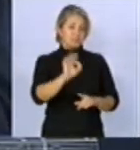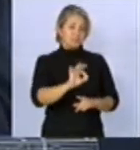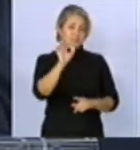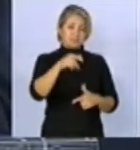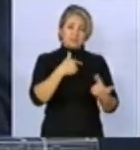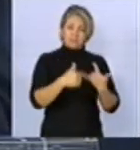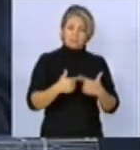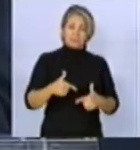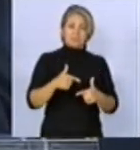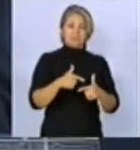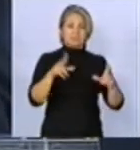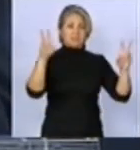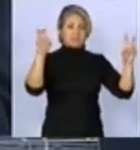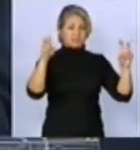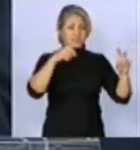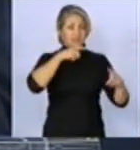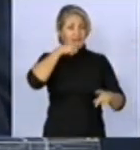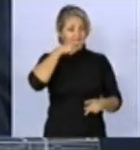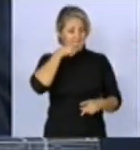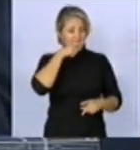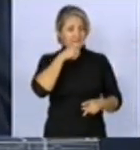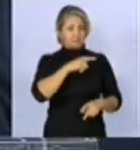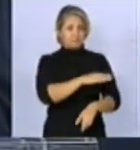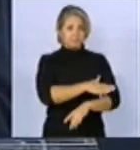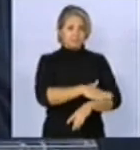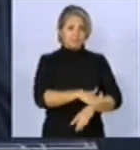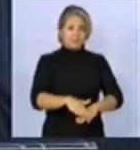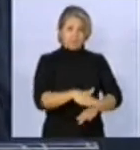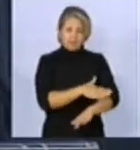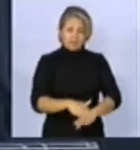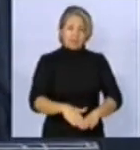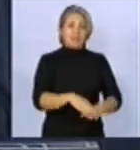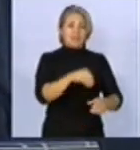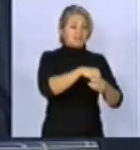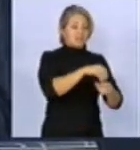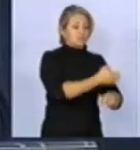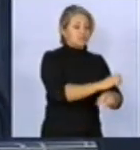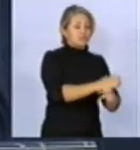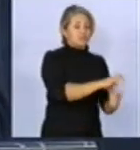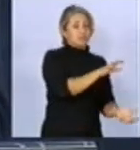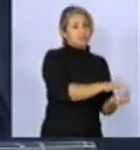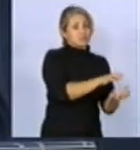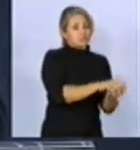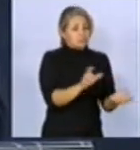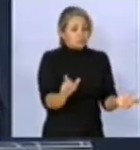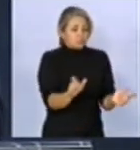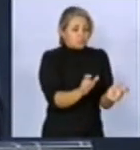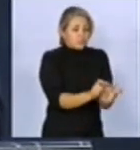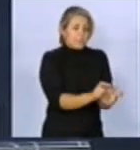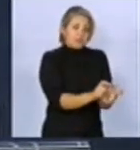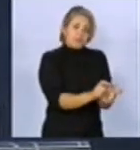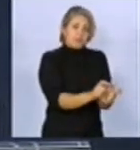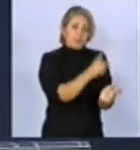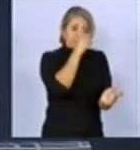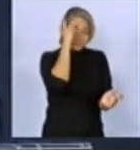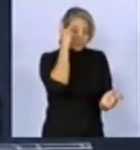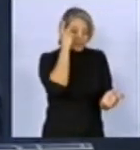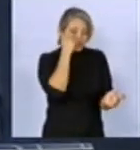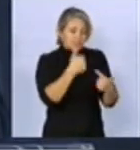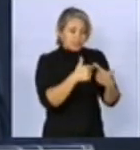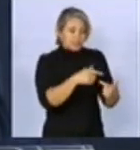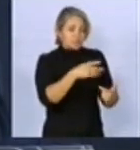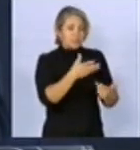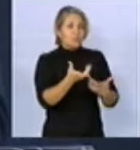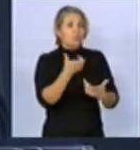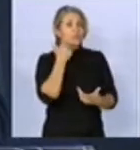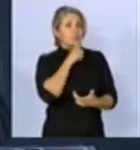na questão da cana-de-açúcar em Pernambuco nós temos a tarefa menor ou seja para o trabalhador percebi